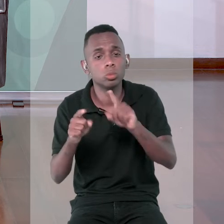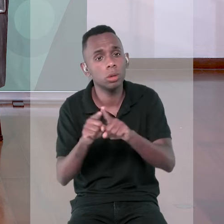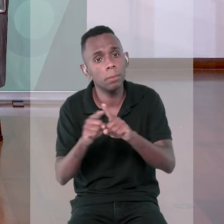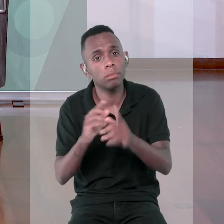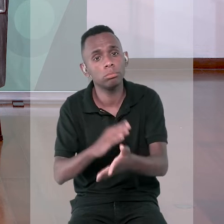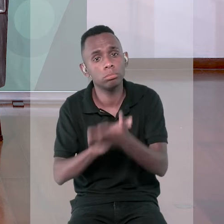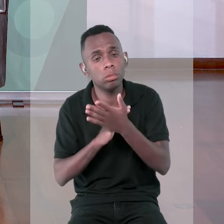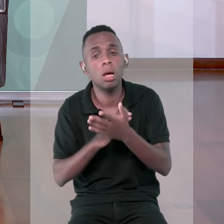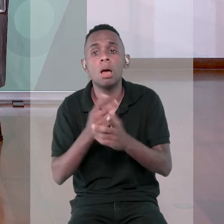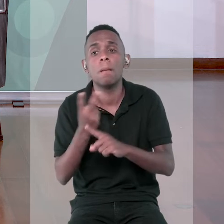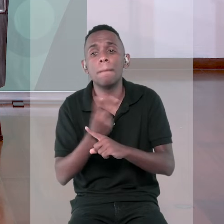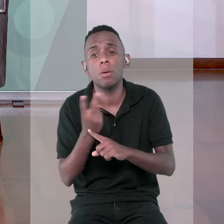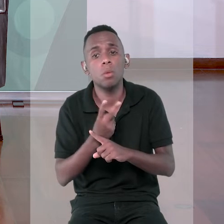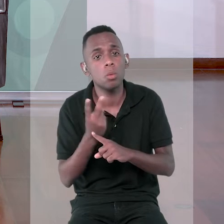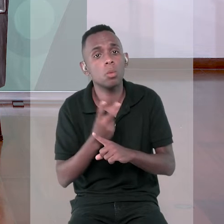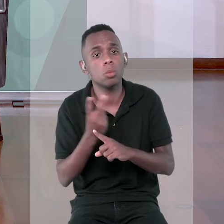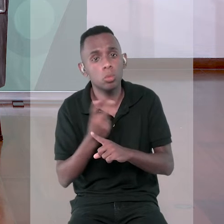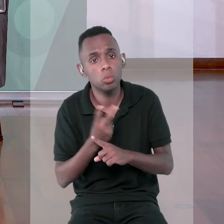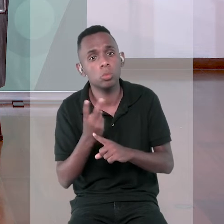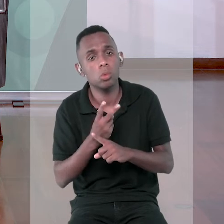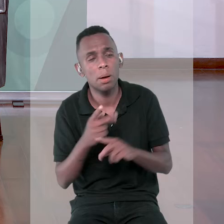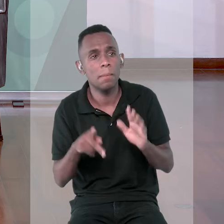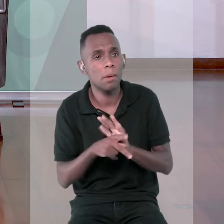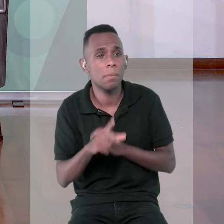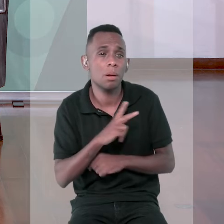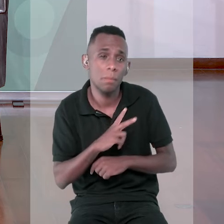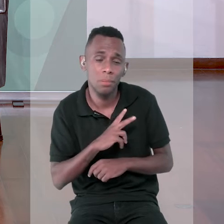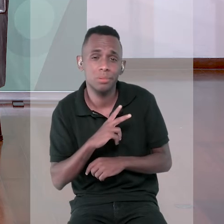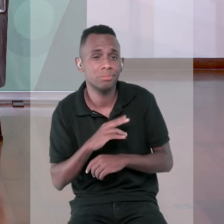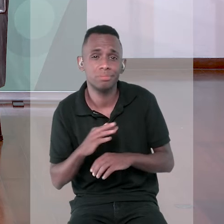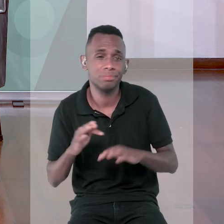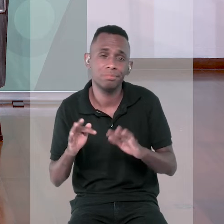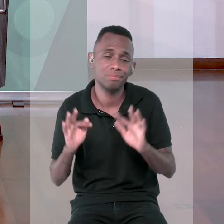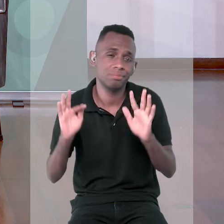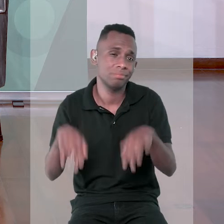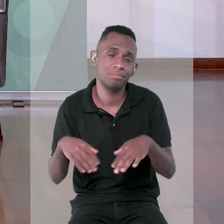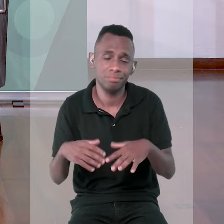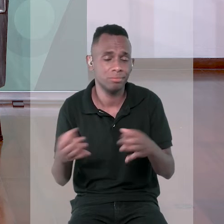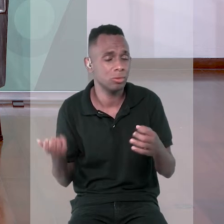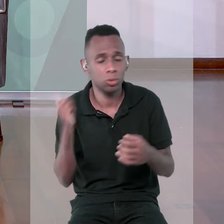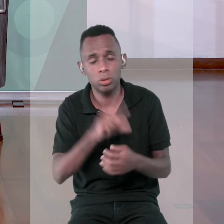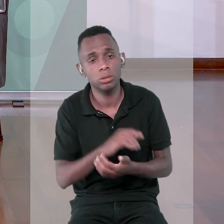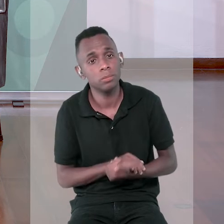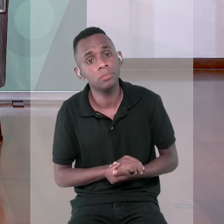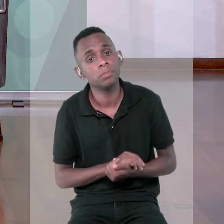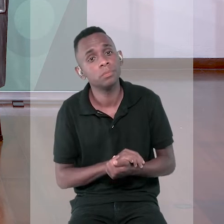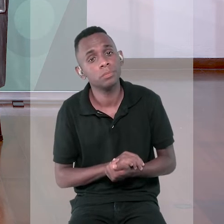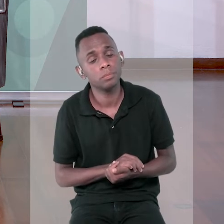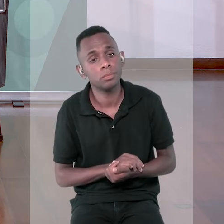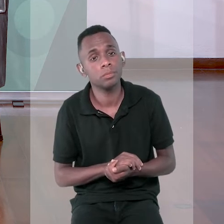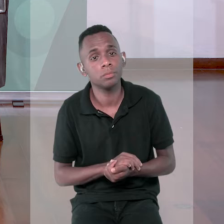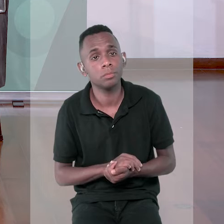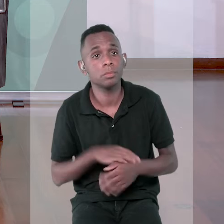fica buscando, mas numa trilha muito individualista e acaba não chegando a lugar algum, né, Isabelle? Eu acho